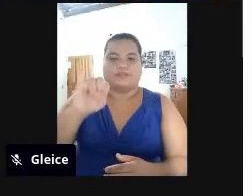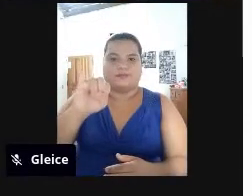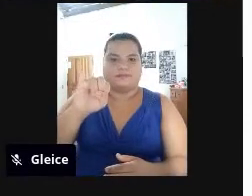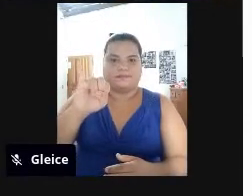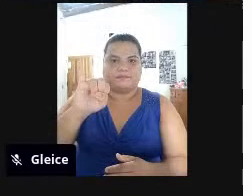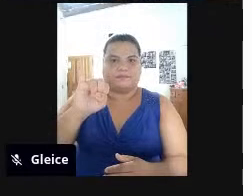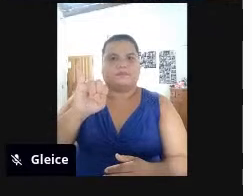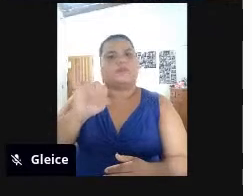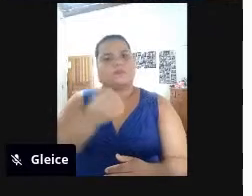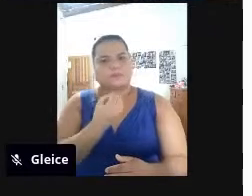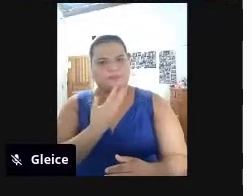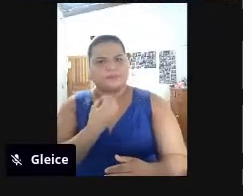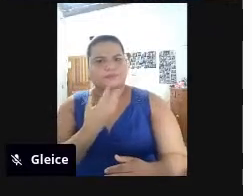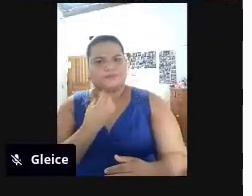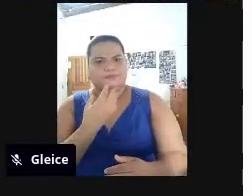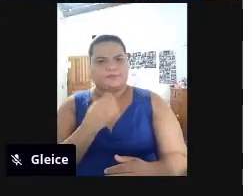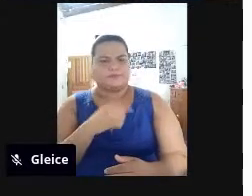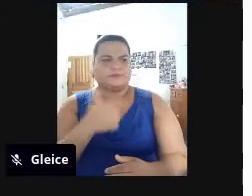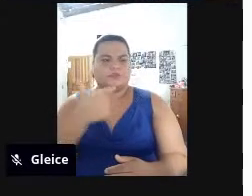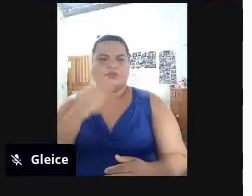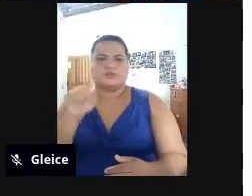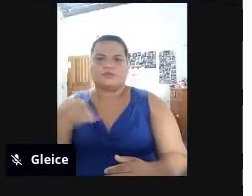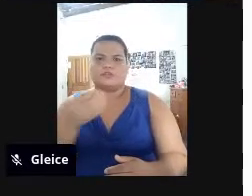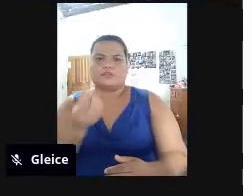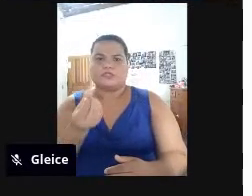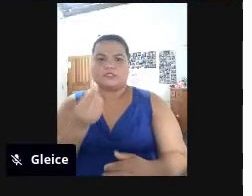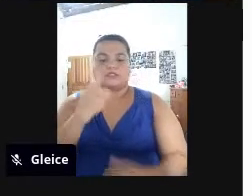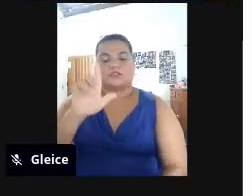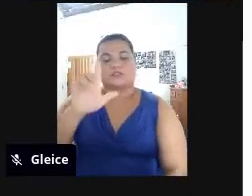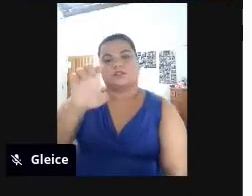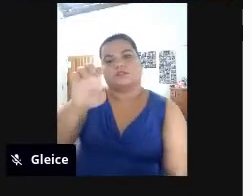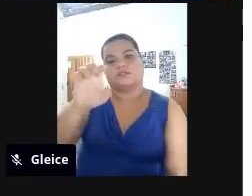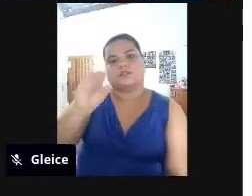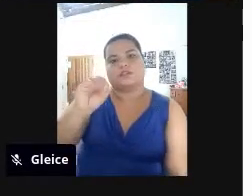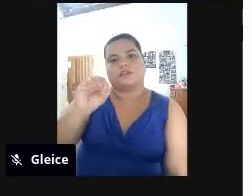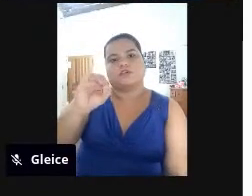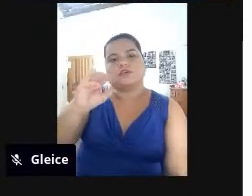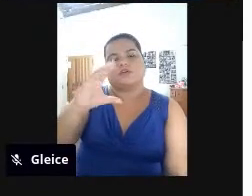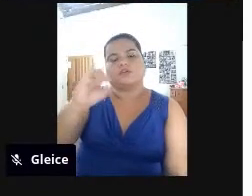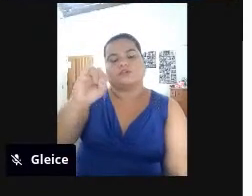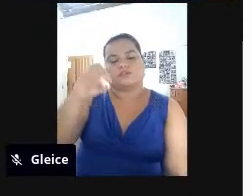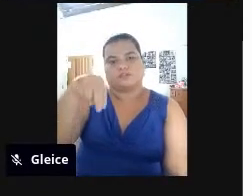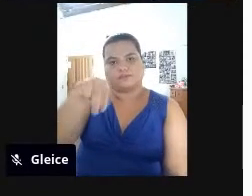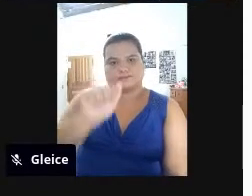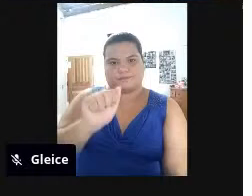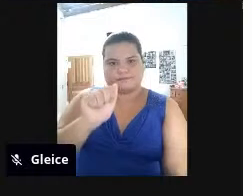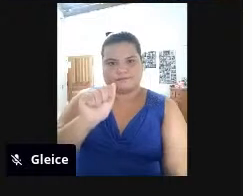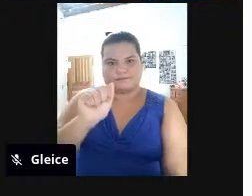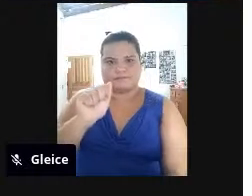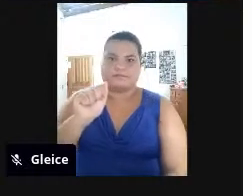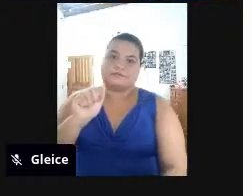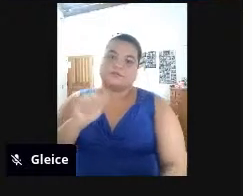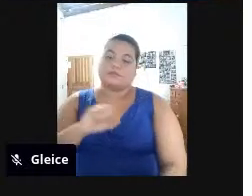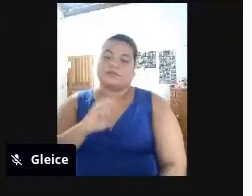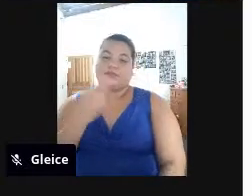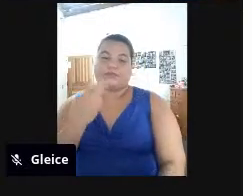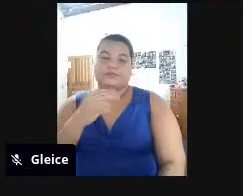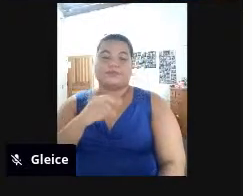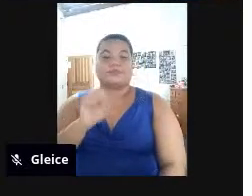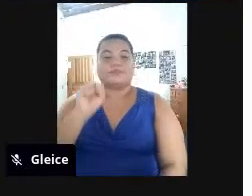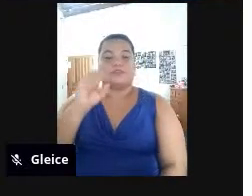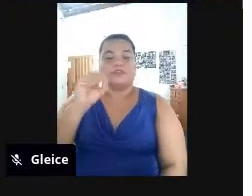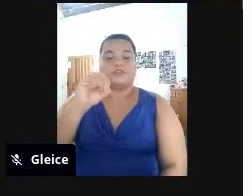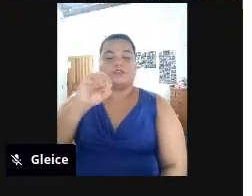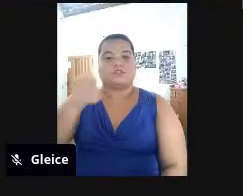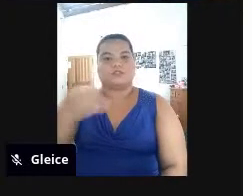leucina, 2,6 gramas de leucina. Comparamos com a proteína isolada de soja, 1,7 gramas.